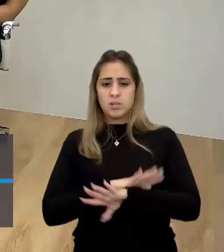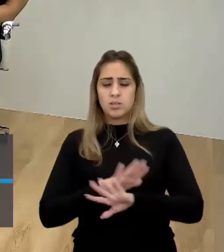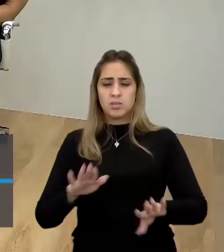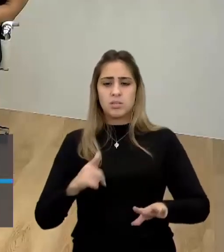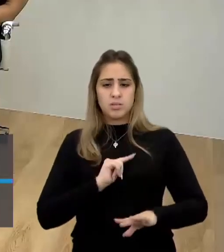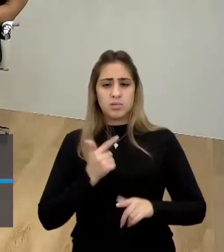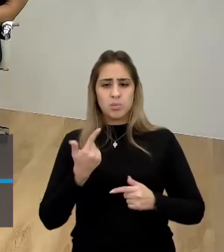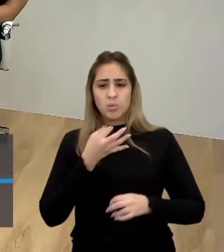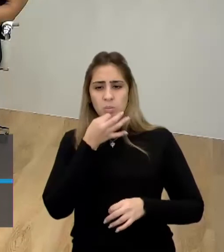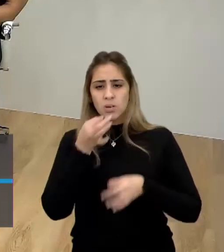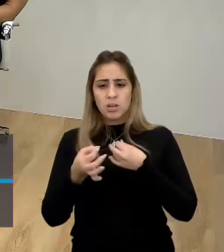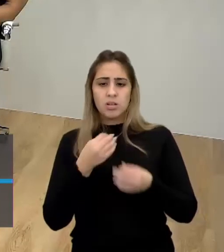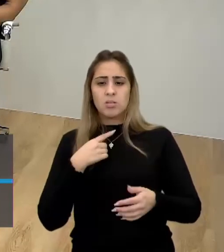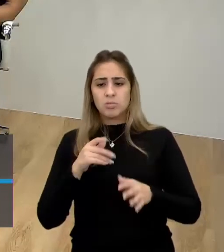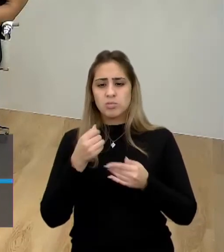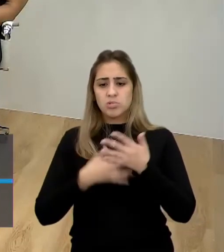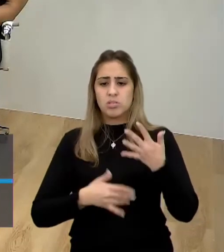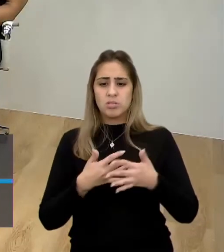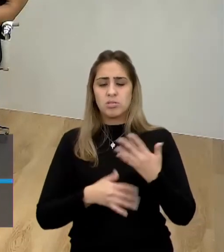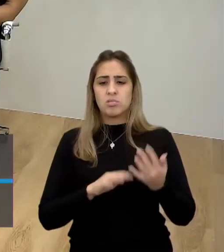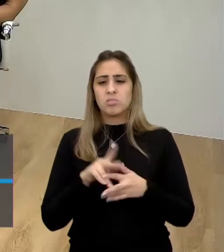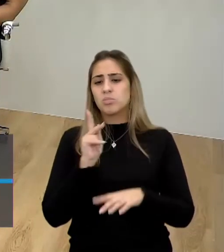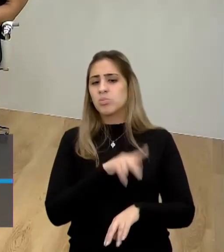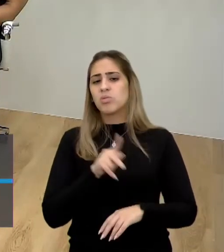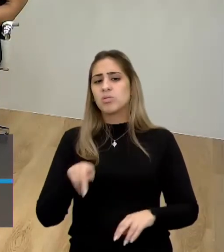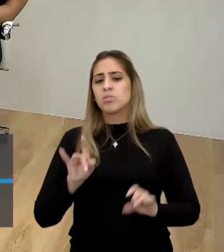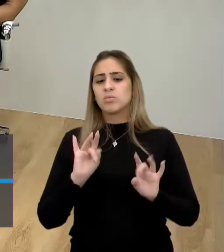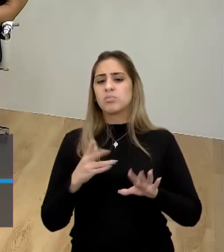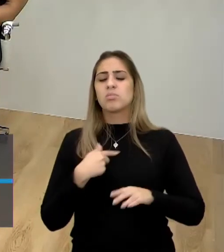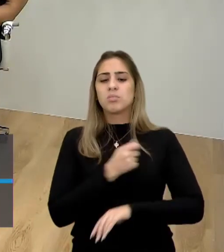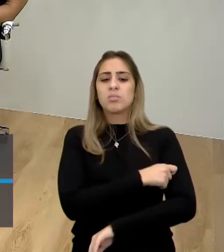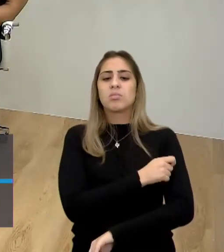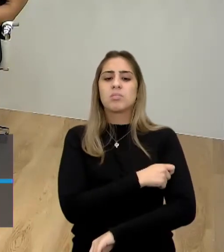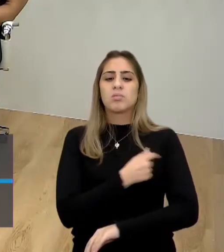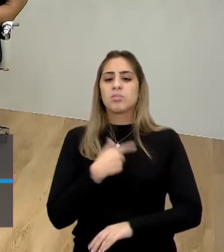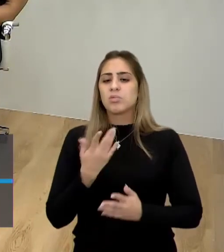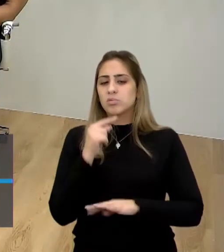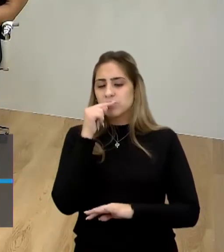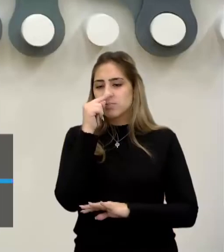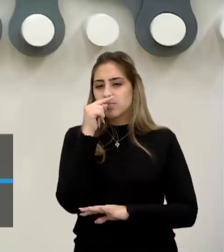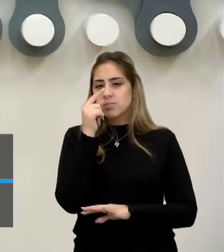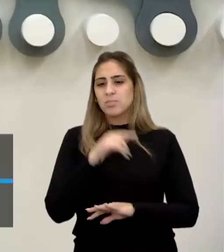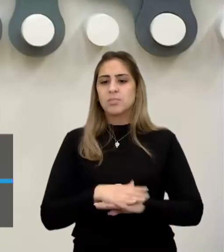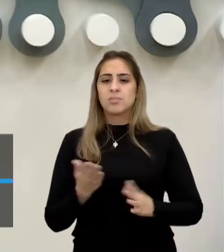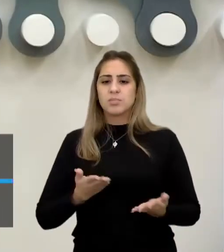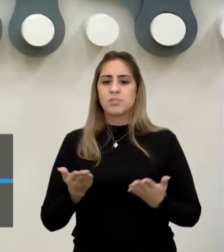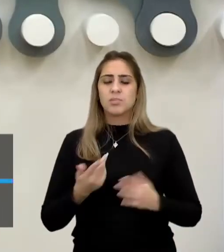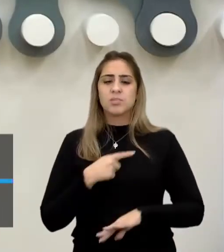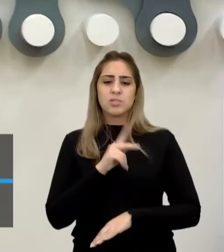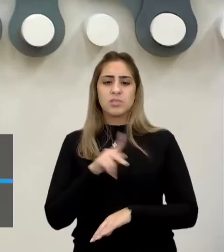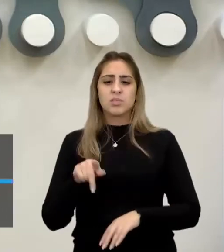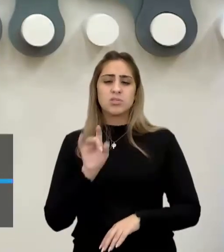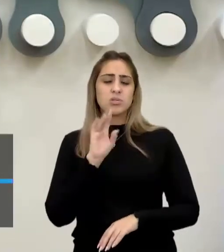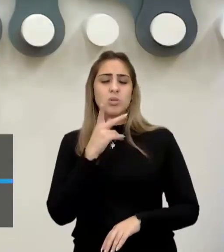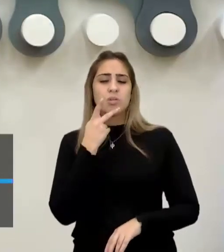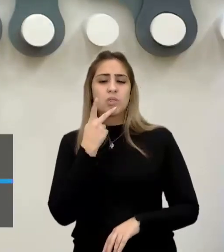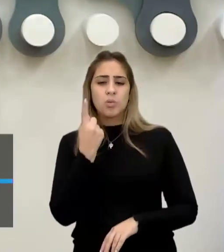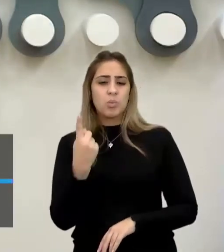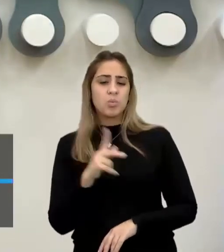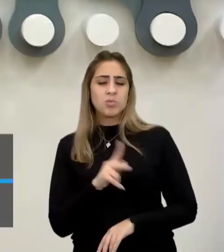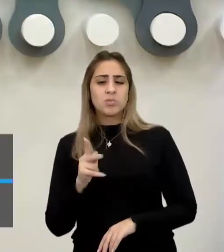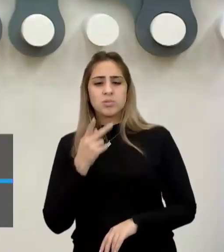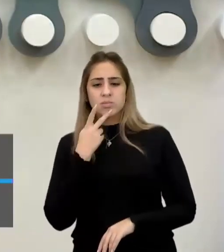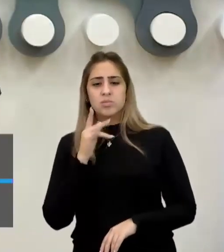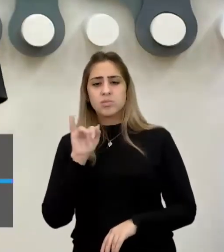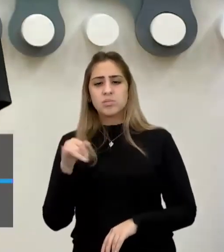acabando. Teve algum comentário aí no chat ou os professores e alunos estão tímidos ainda? Acho que a professora Edilene falou aqui que em São João